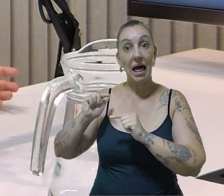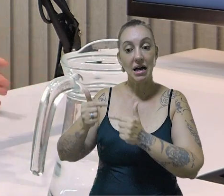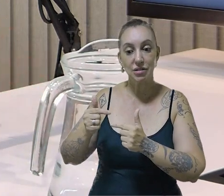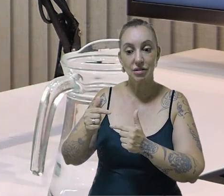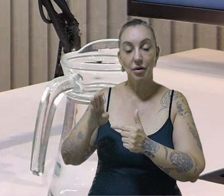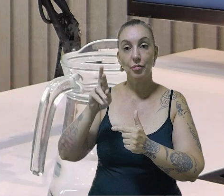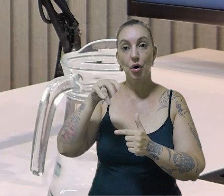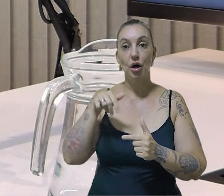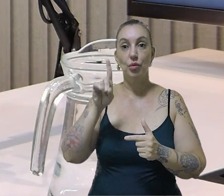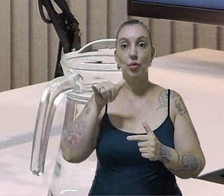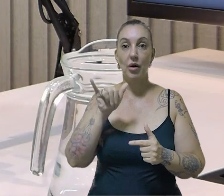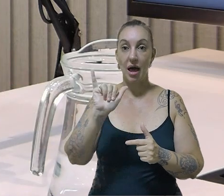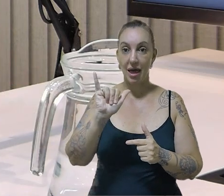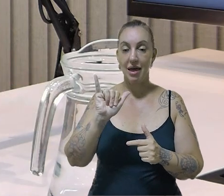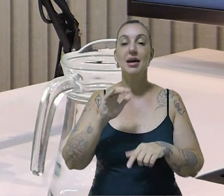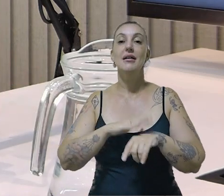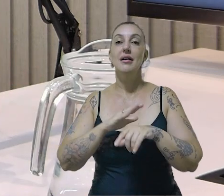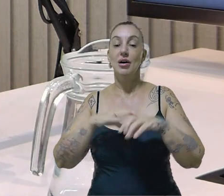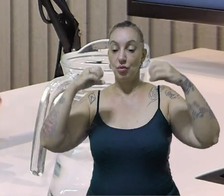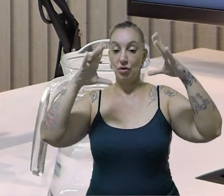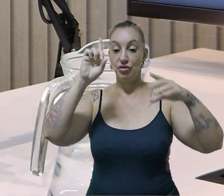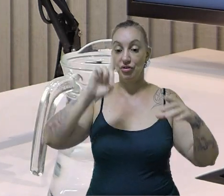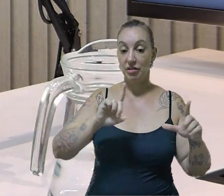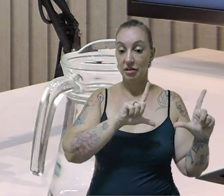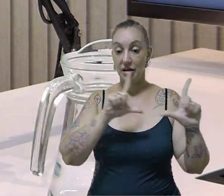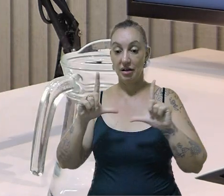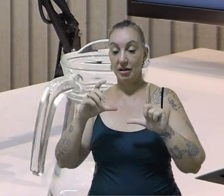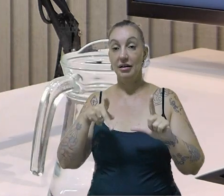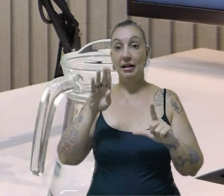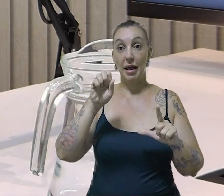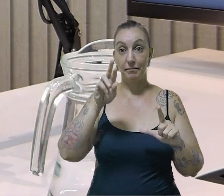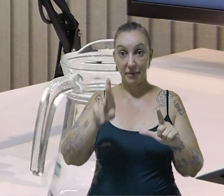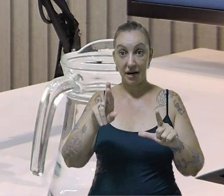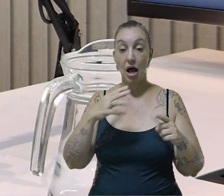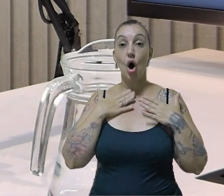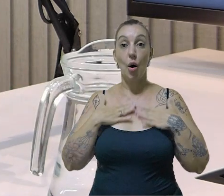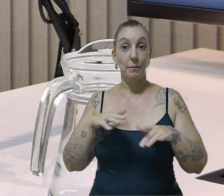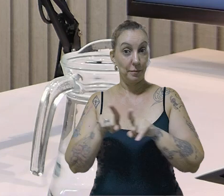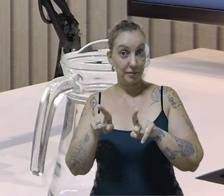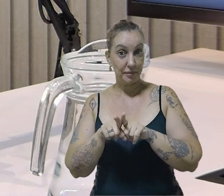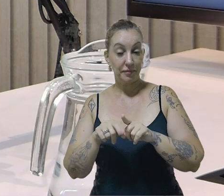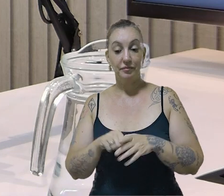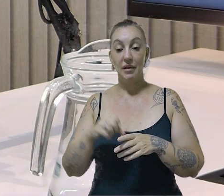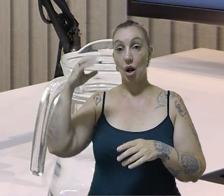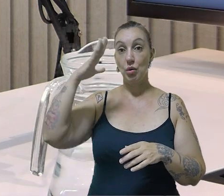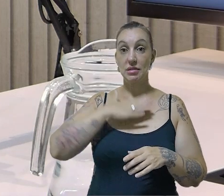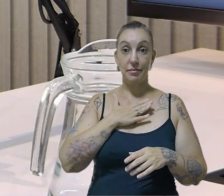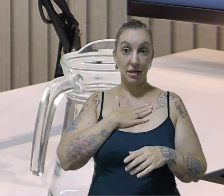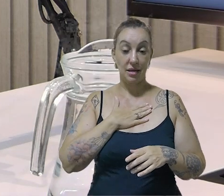Broadway que eu faço ilumino a direção e o cenário são do kéber e o figurino também é a luz é